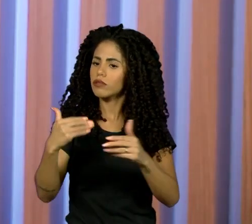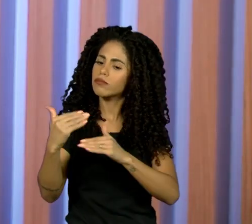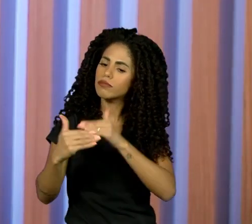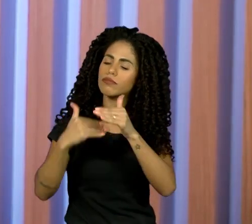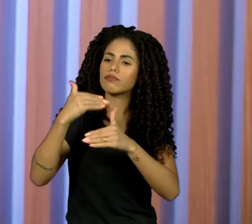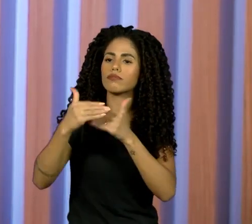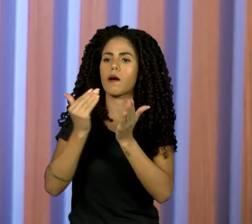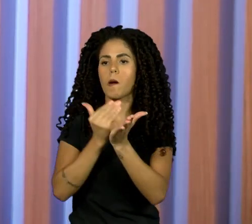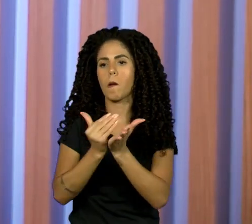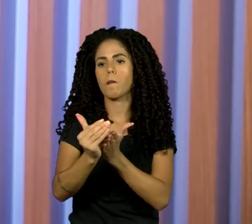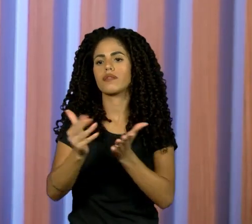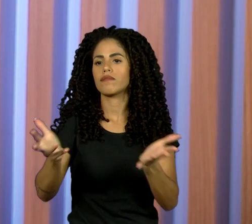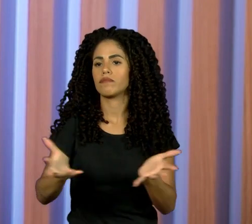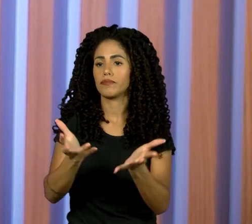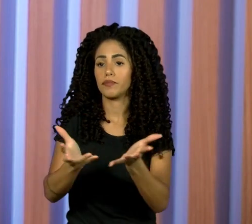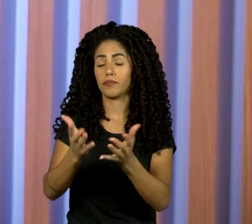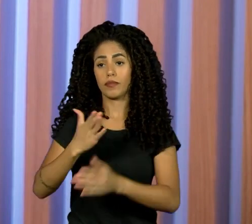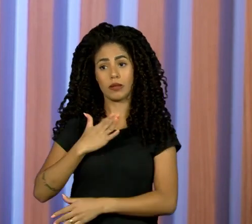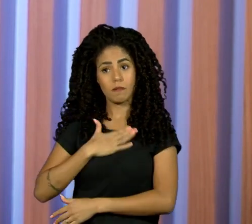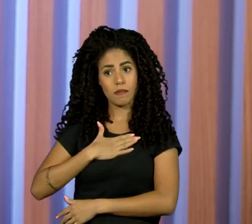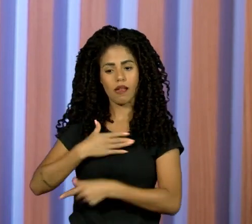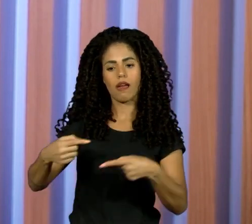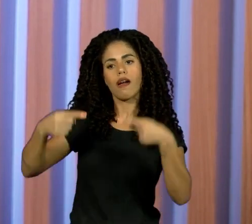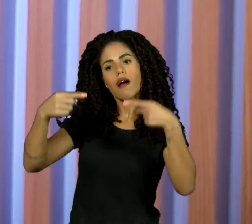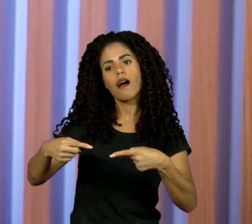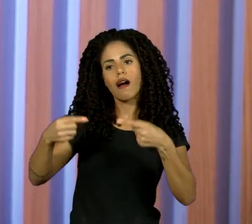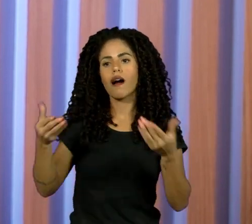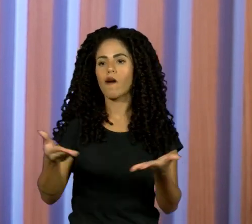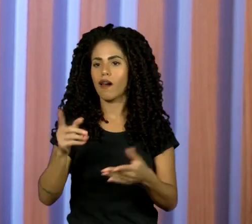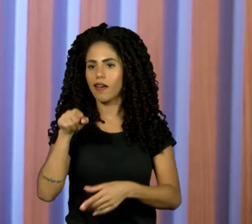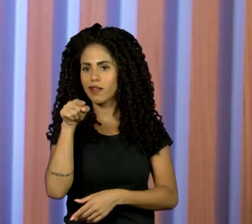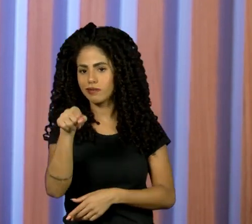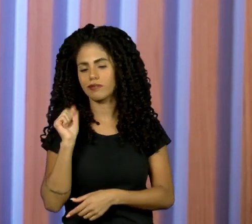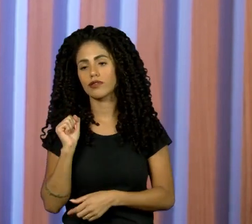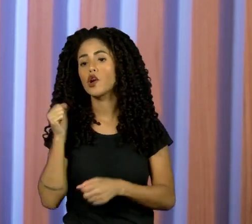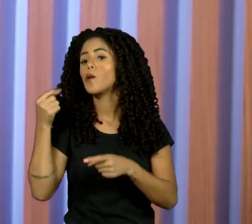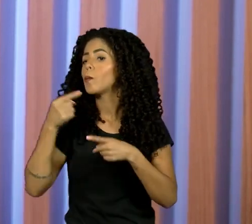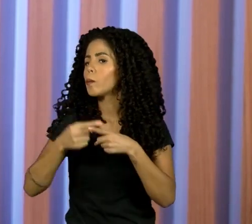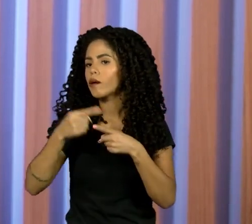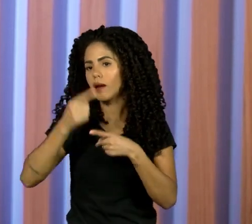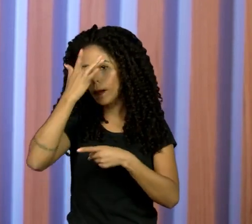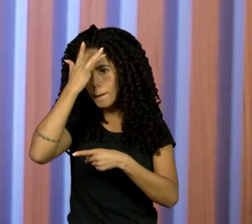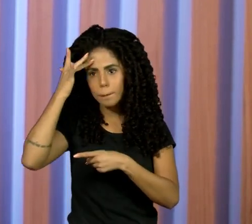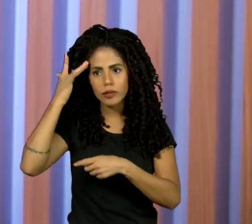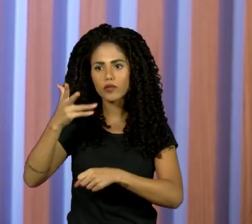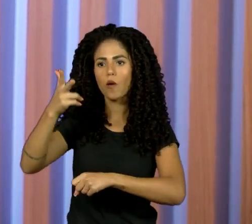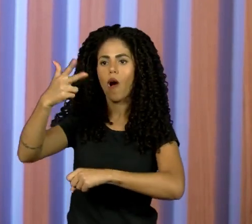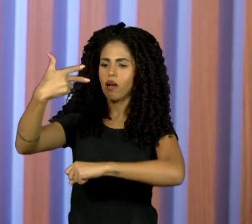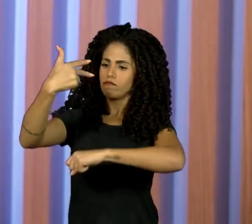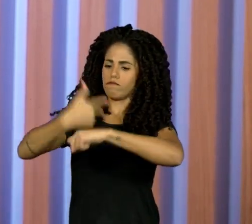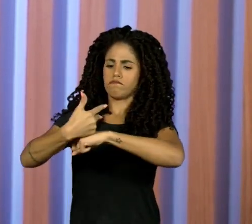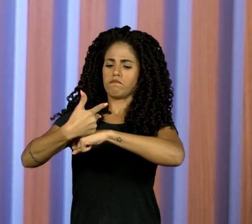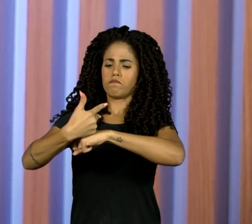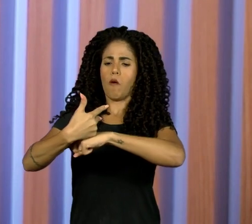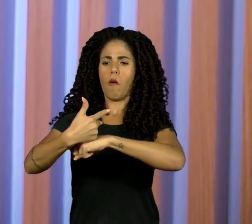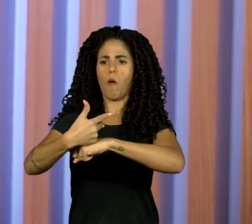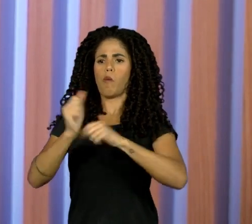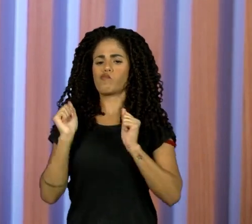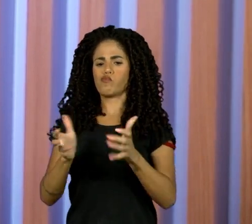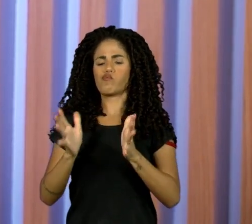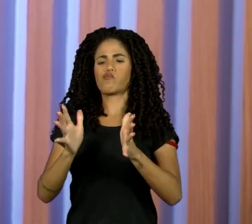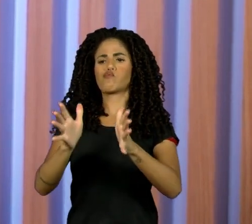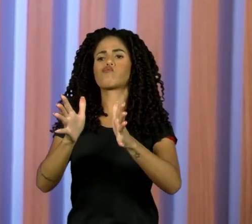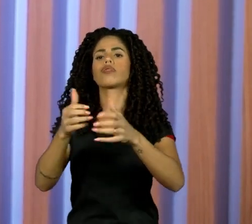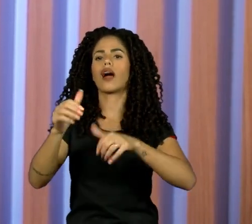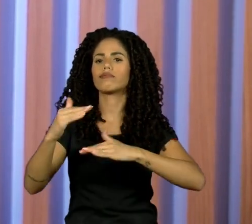tomar um outro rumo. Então, para mim, o grande desafio ainda segue sendo esse. Porque o influenciador atrás da câmera, né, ele está se desenvolvendo, está